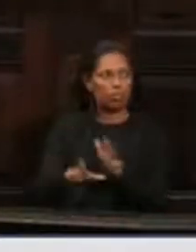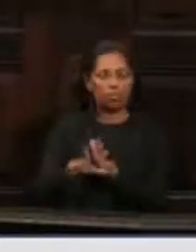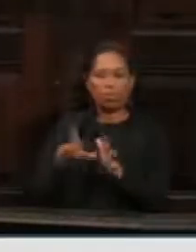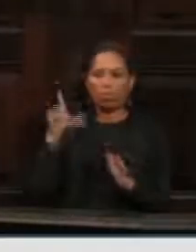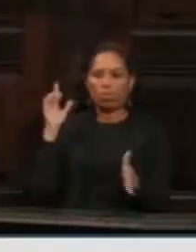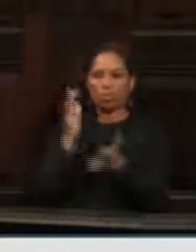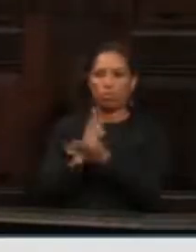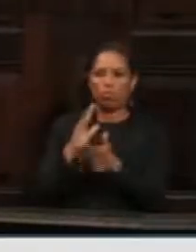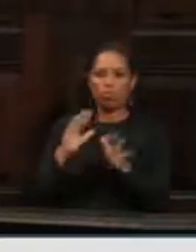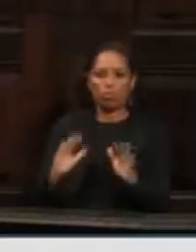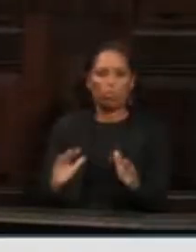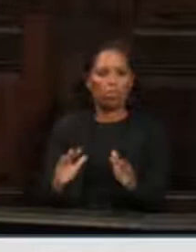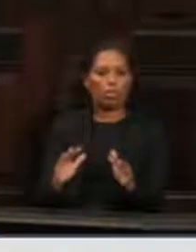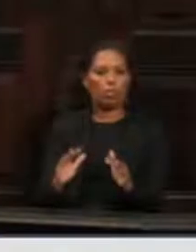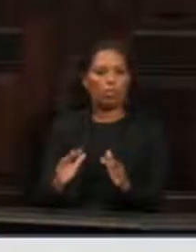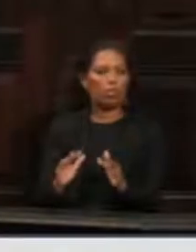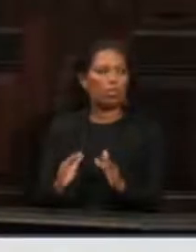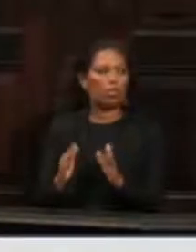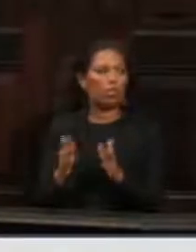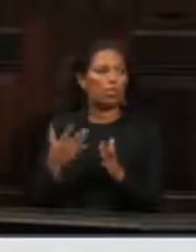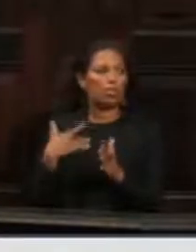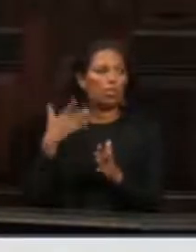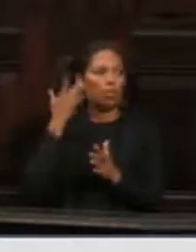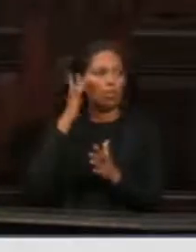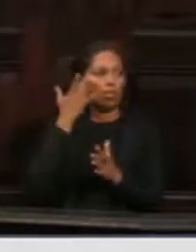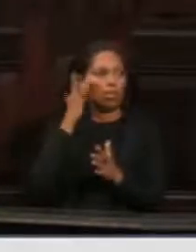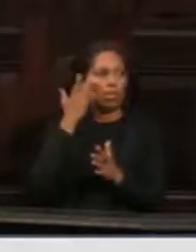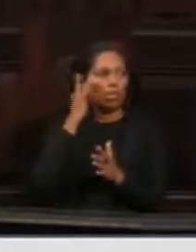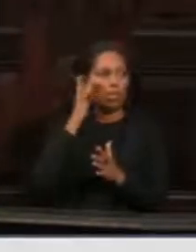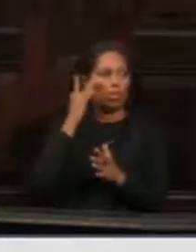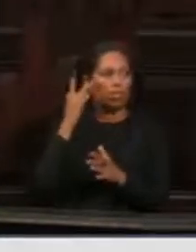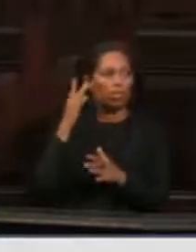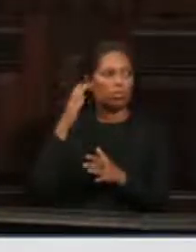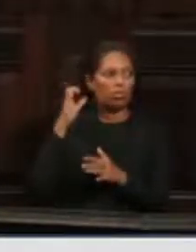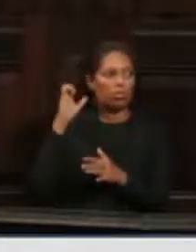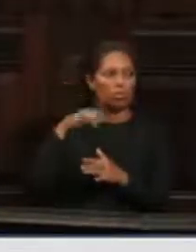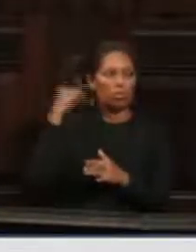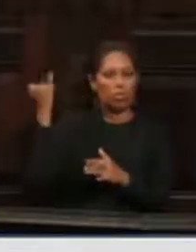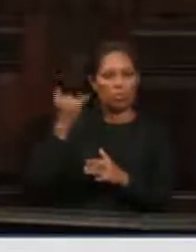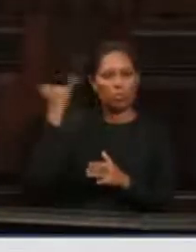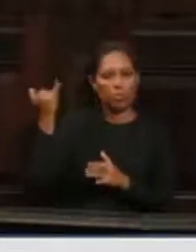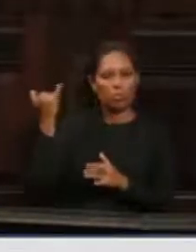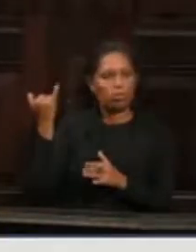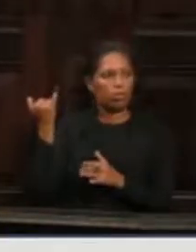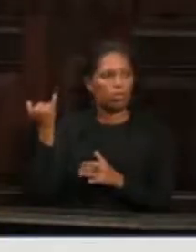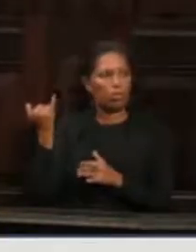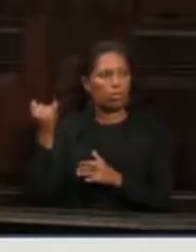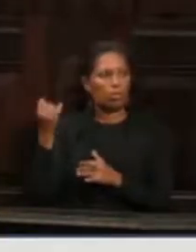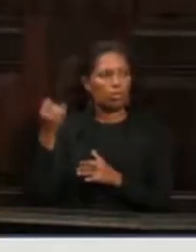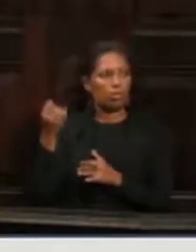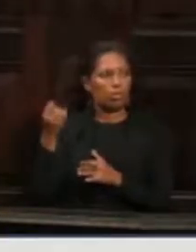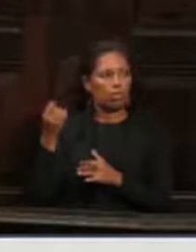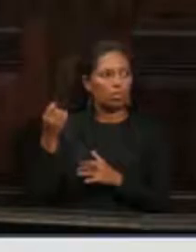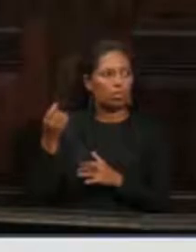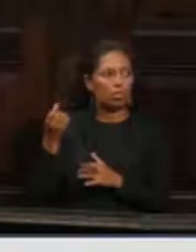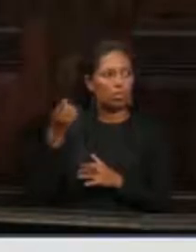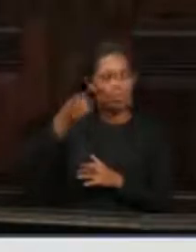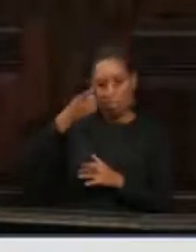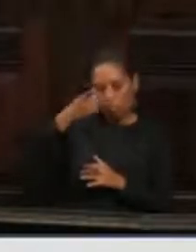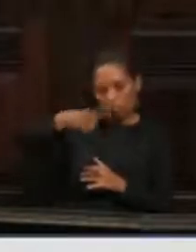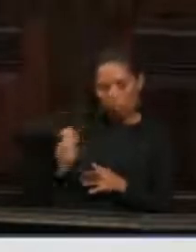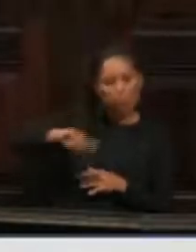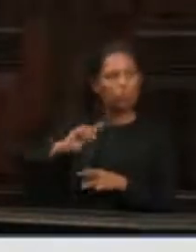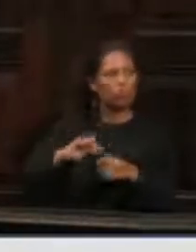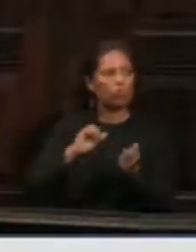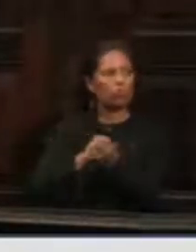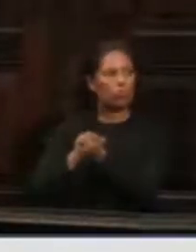fechar, respondendo à deputada Lucinha, eu acho que é fundamental a existência do Colégio de Líderes e quero realmente que seja uma prática do nosso mandato estar aqui. Acho